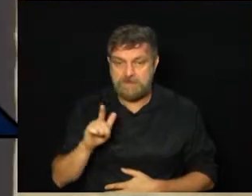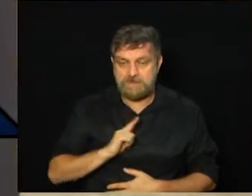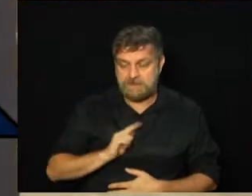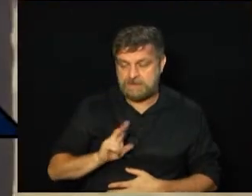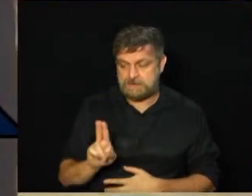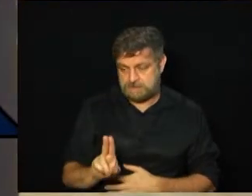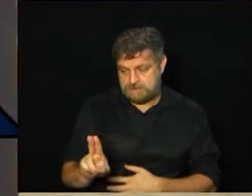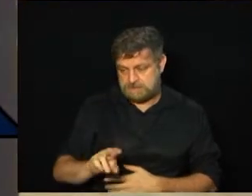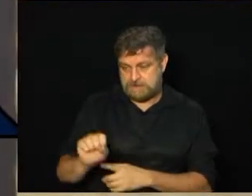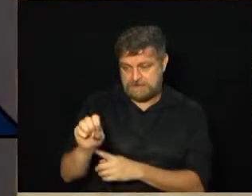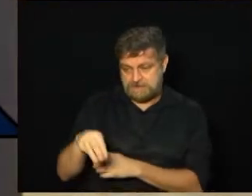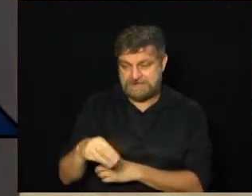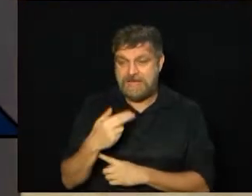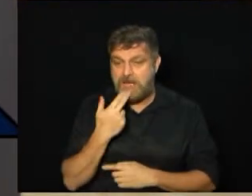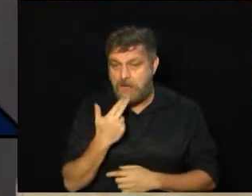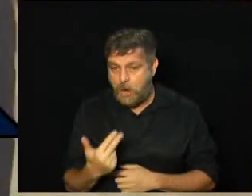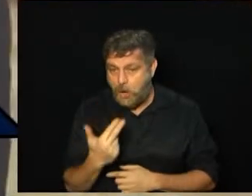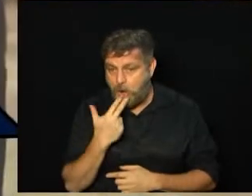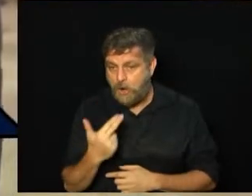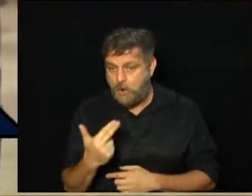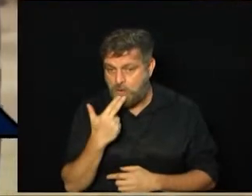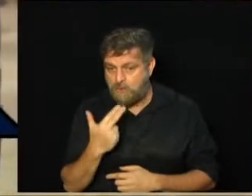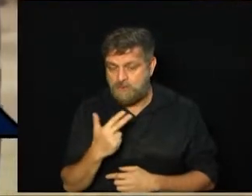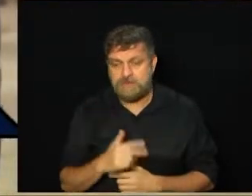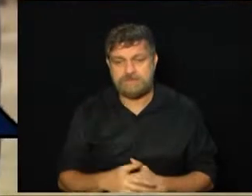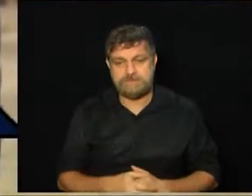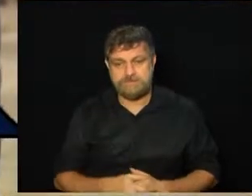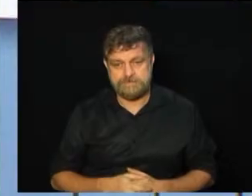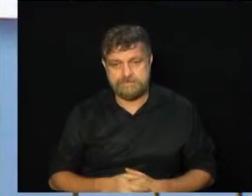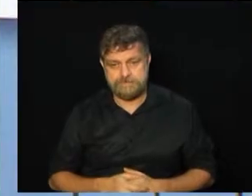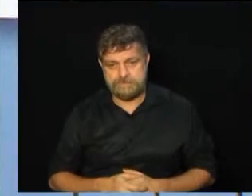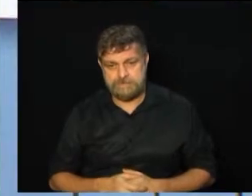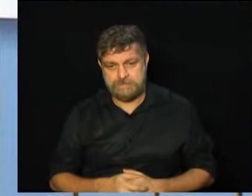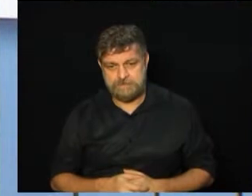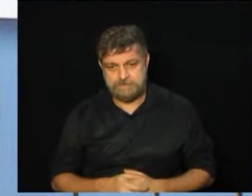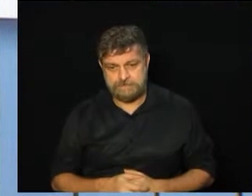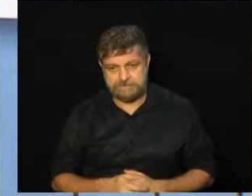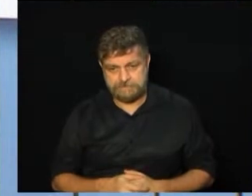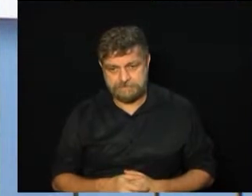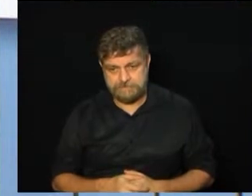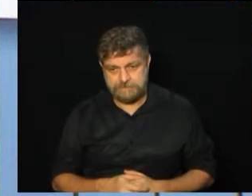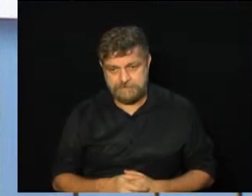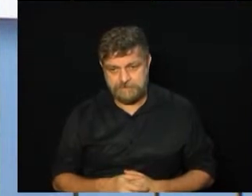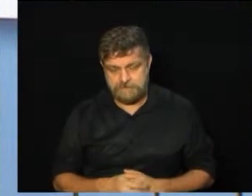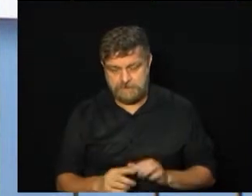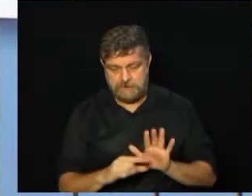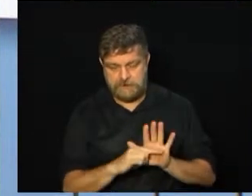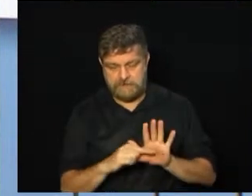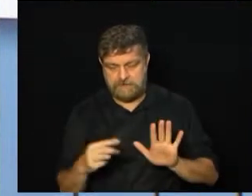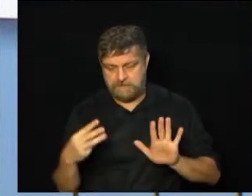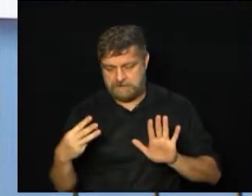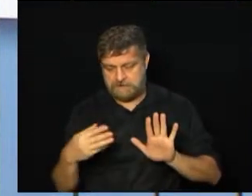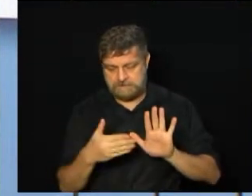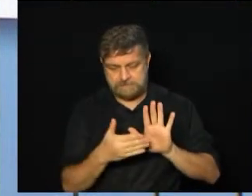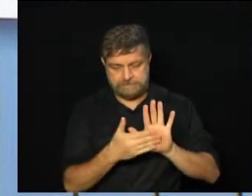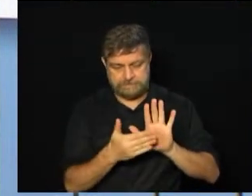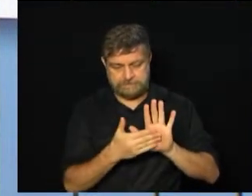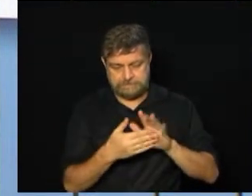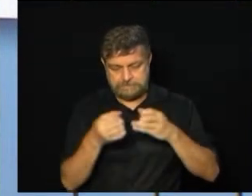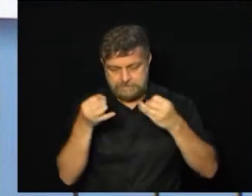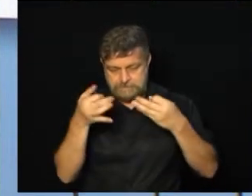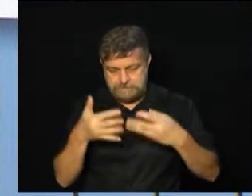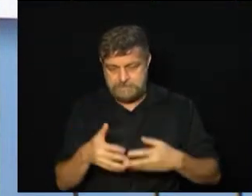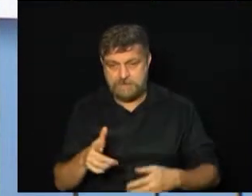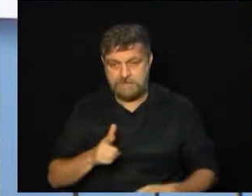usado, sim, cores para poder classificar esses clientes. O parágrafo 3º da proposta diz que deverá